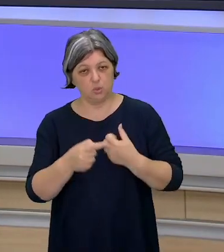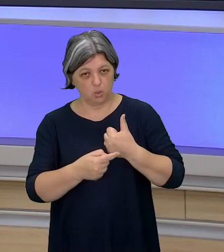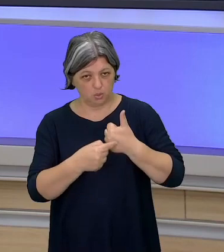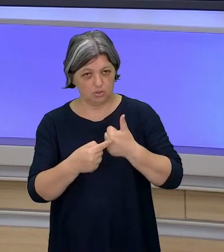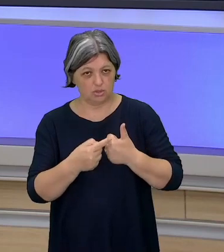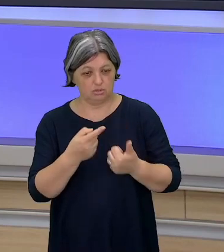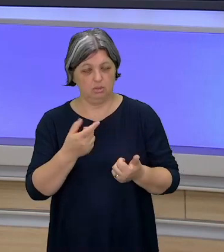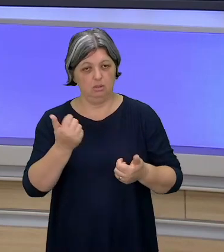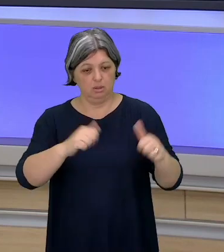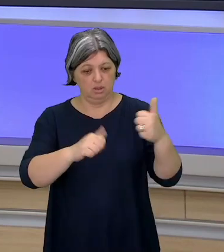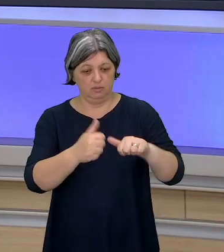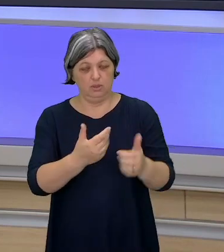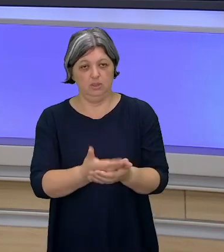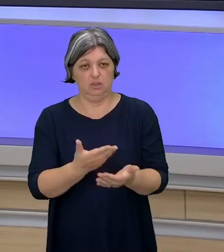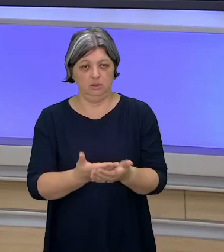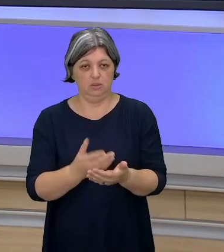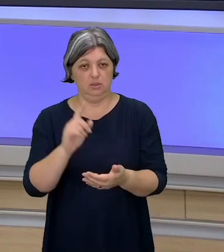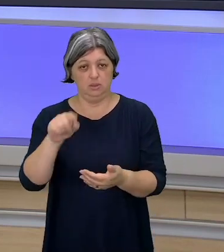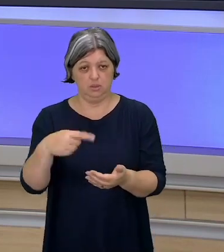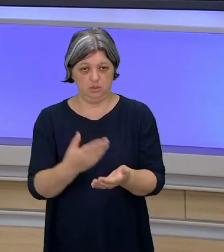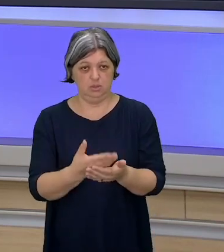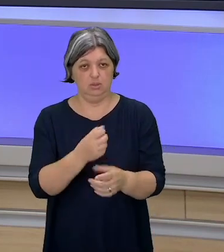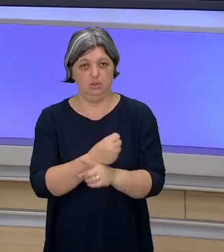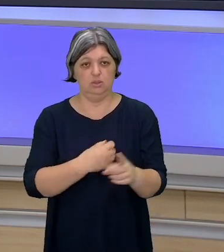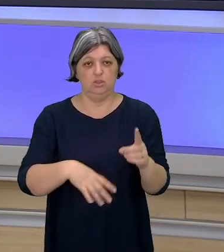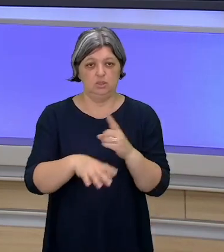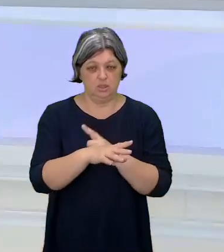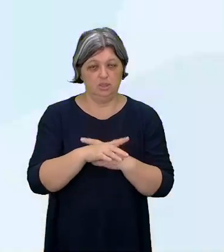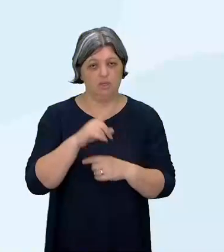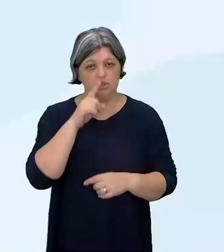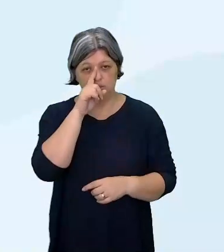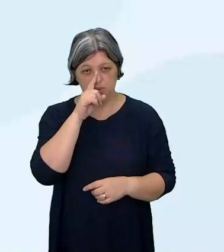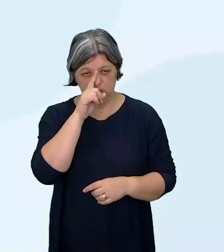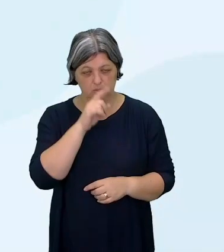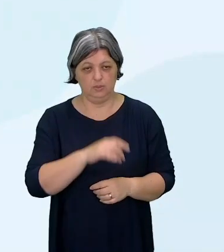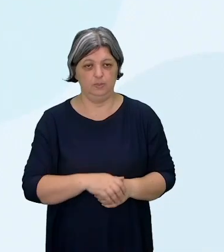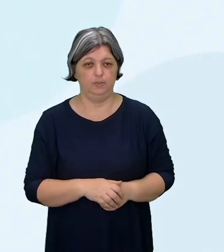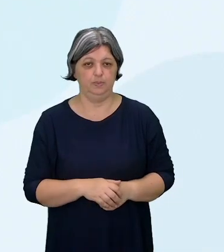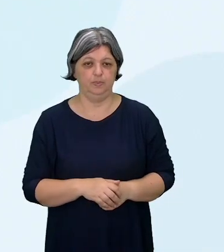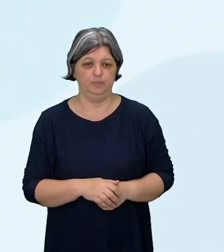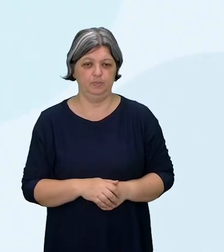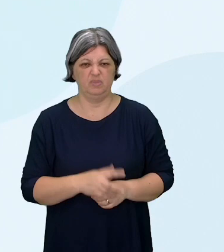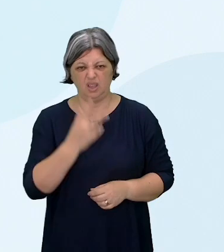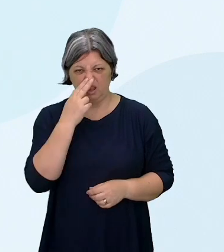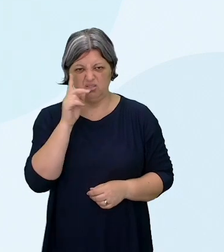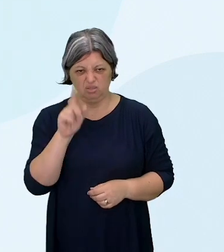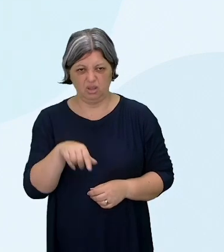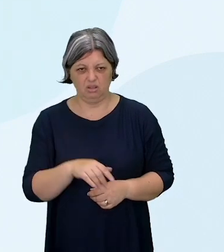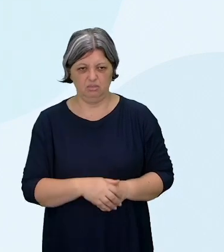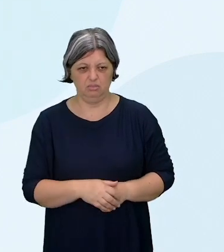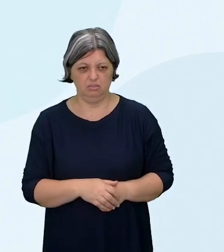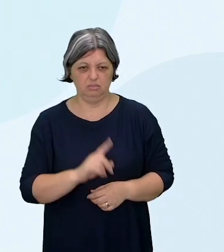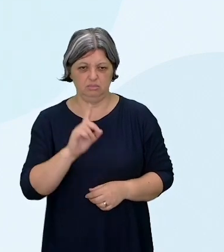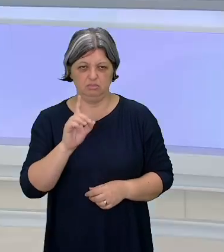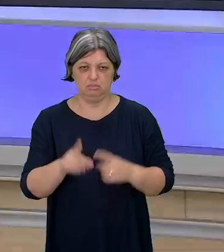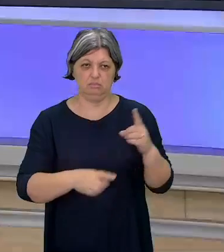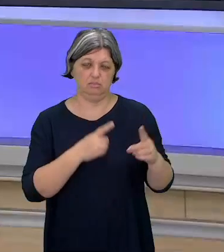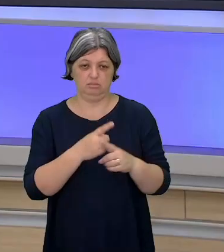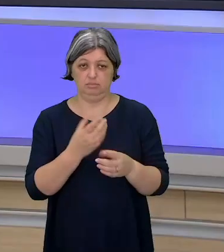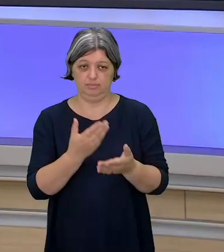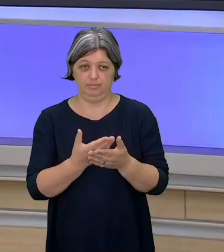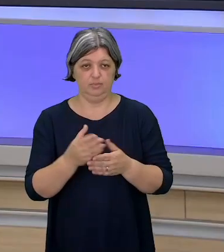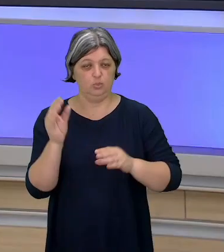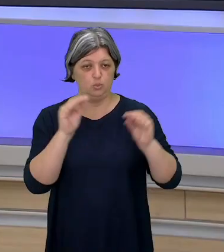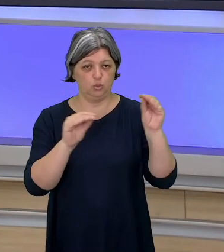aula. Próxima aula a gente vai falar sobre sociedade de risco, do Ulrich Beck. E eu acho que é isso. A gente se fala então na próxima aula.